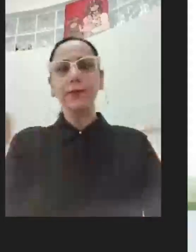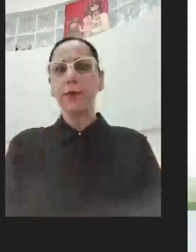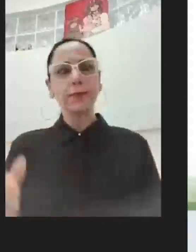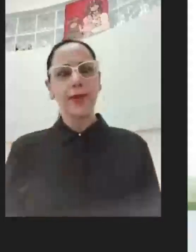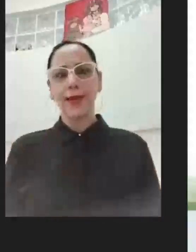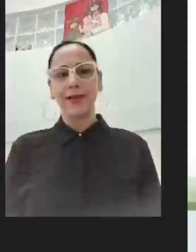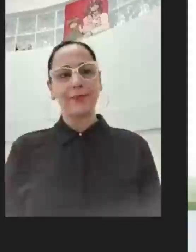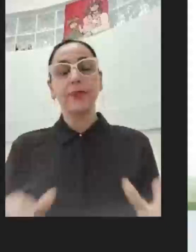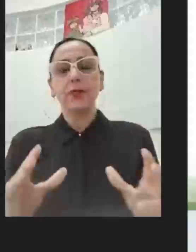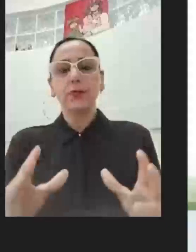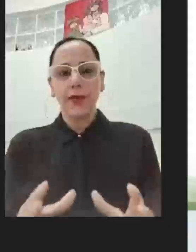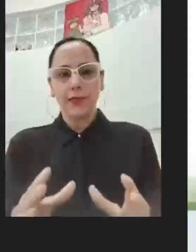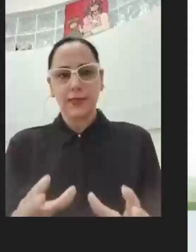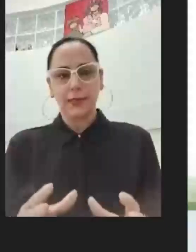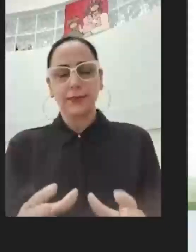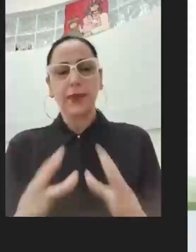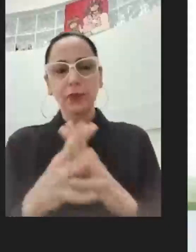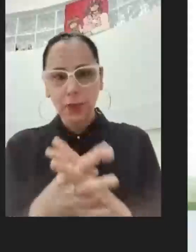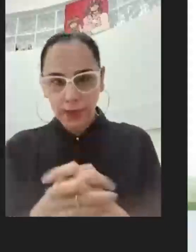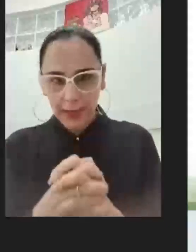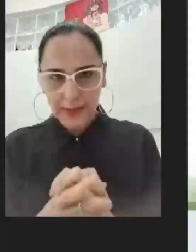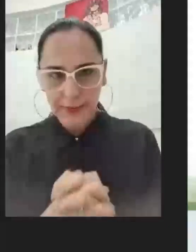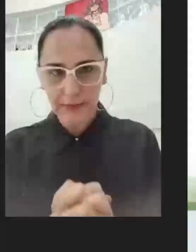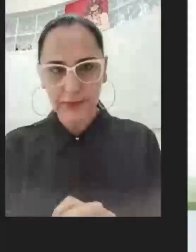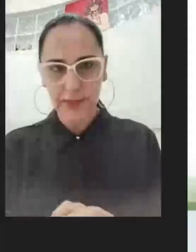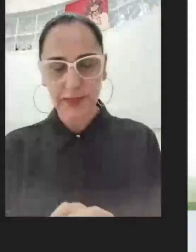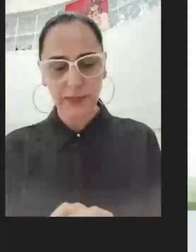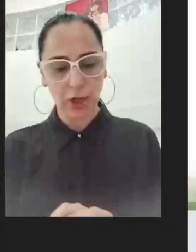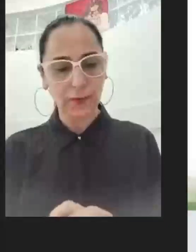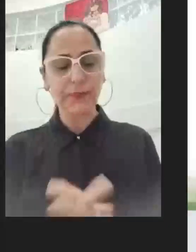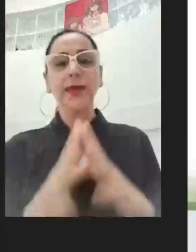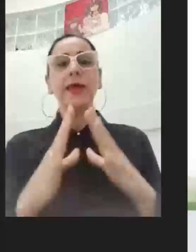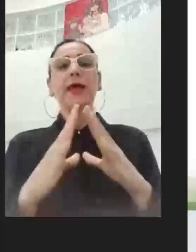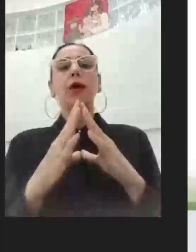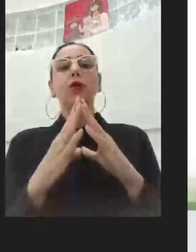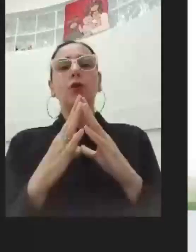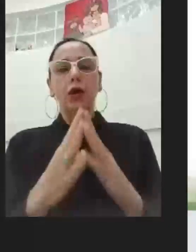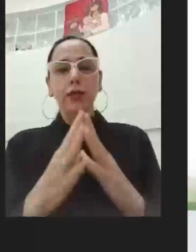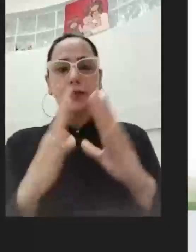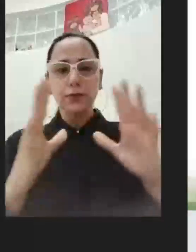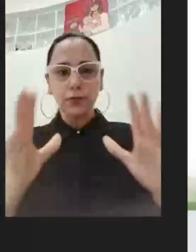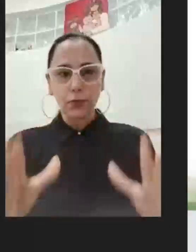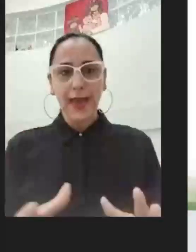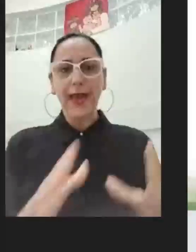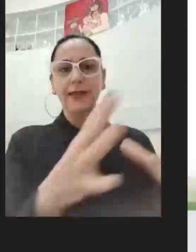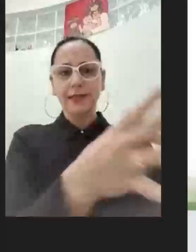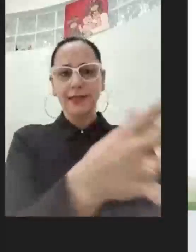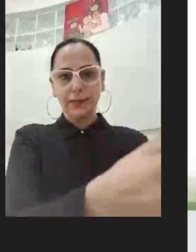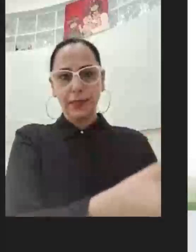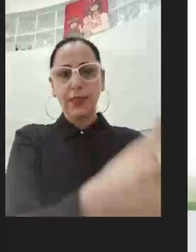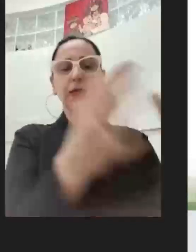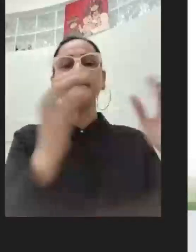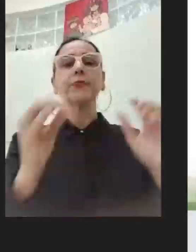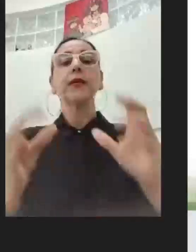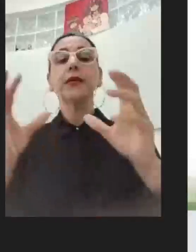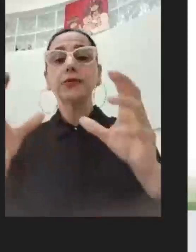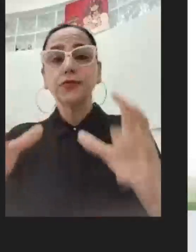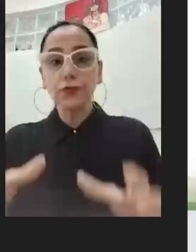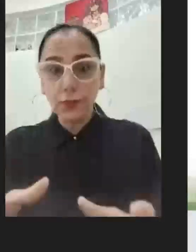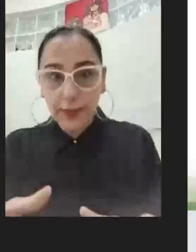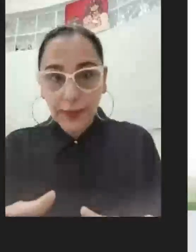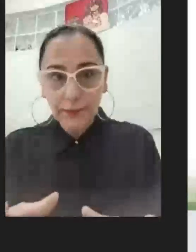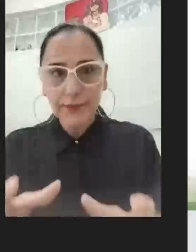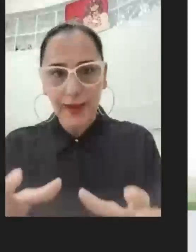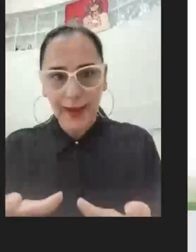ajuda de ninguém. Tu vai lá e põe para ela. Não é assim. Então, o que eu quero dizer para vocês assim, ó? Coloquem-se no lugar dessa